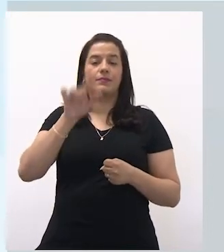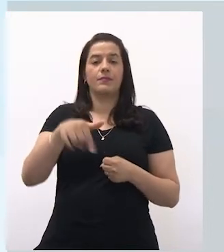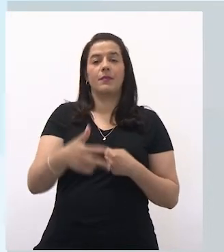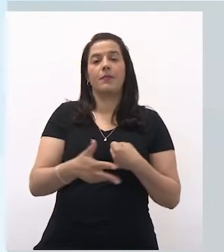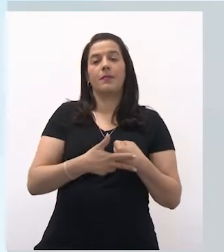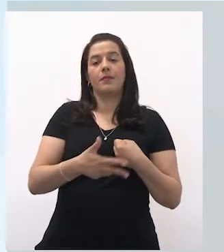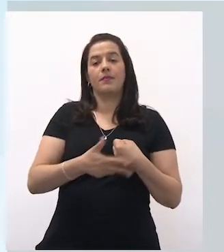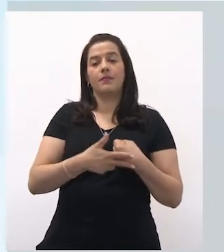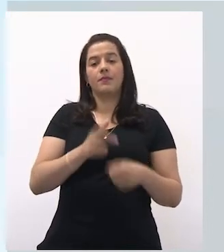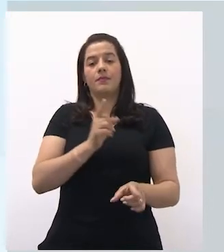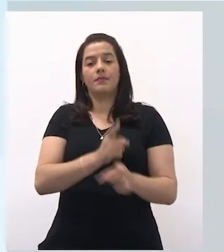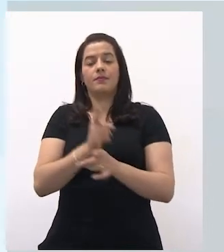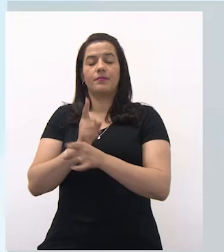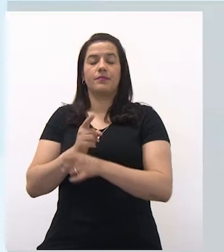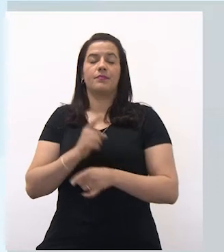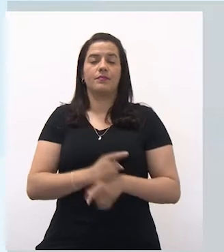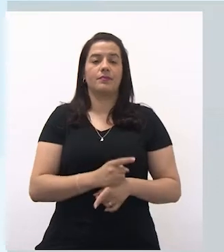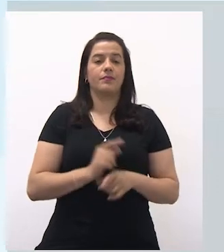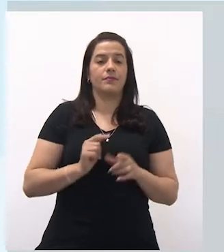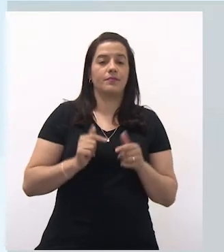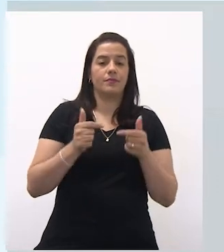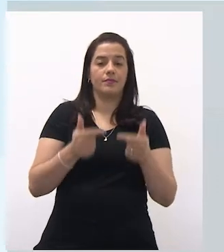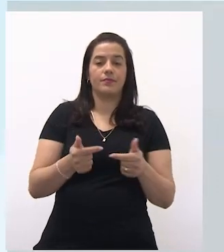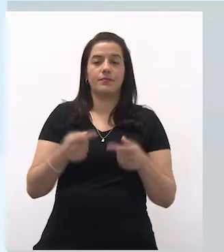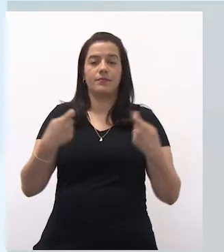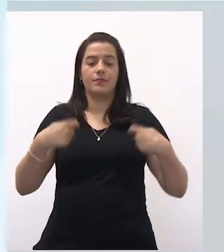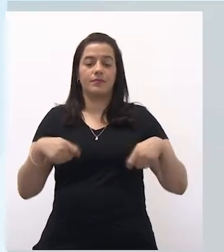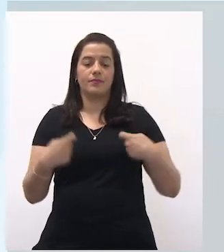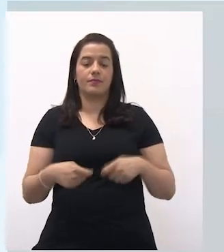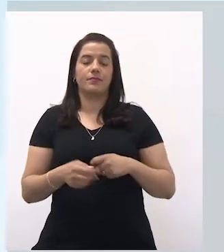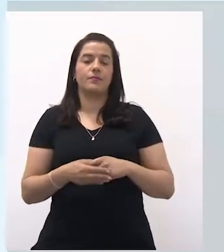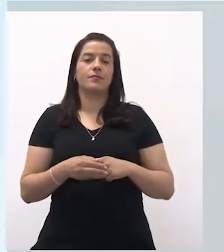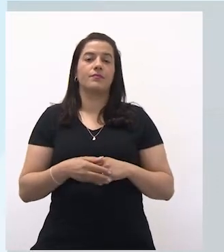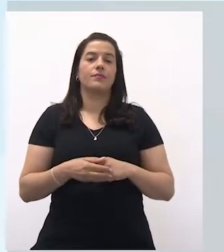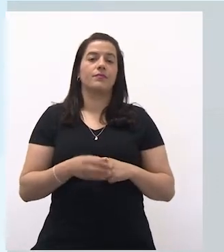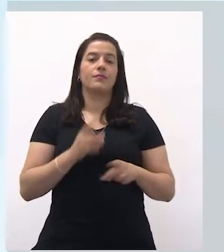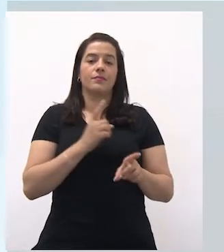que identificam as ações que eu necessito fazer para